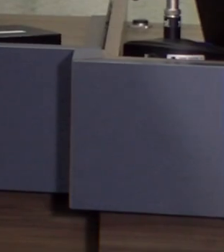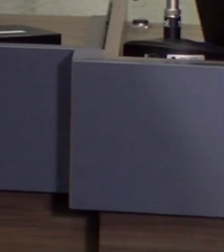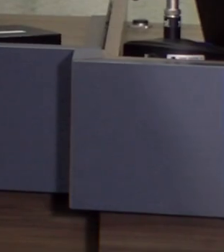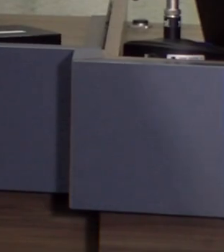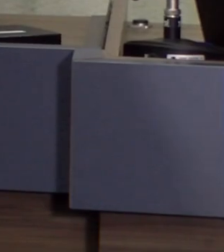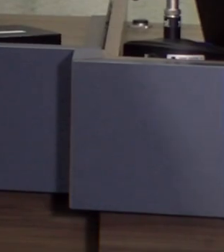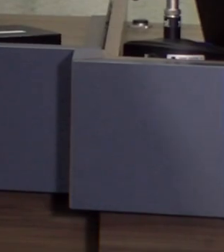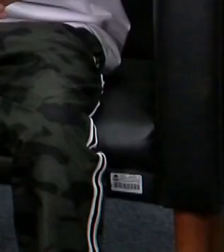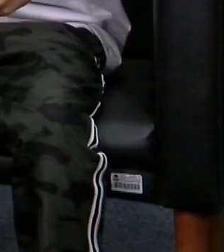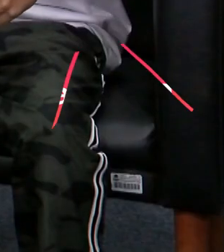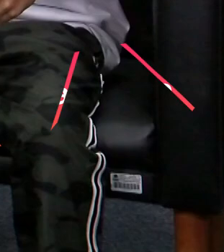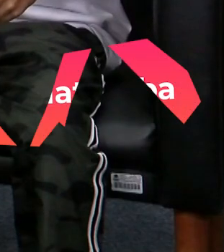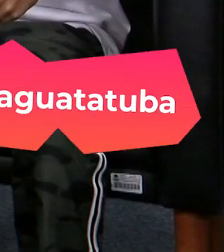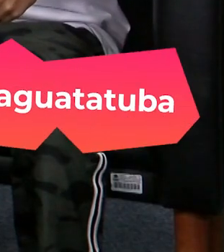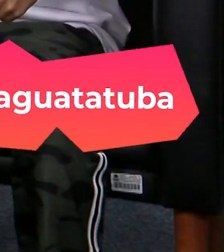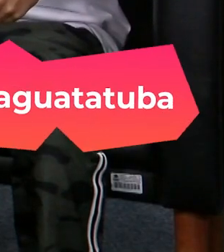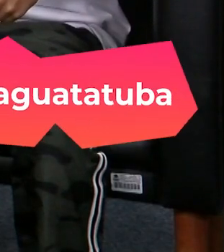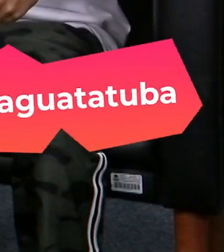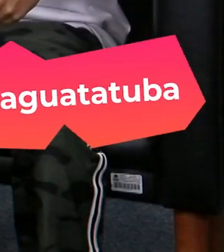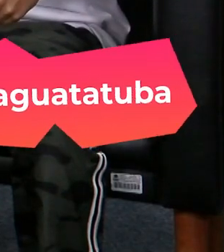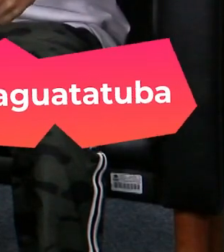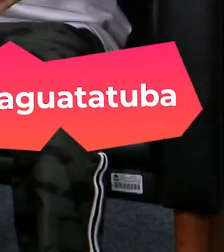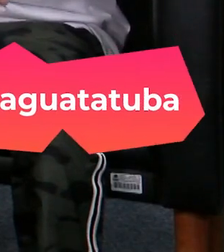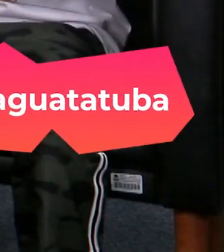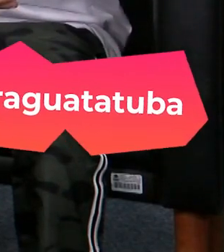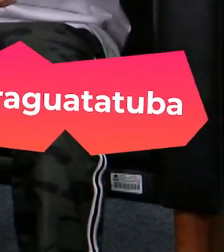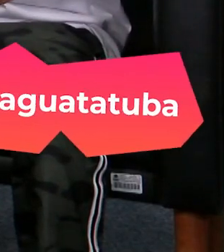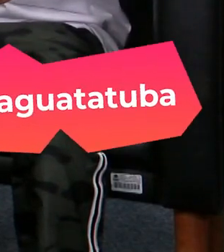experiências bacanas. Curtiu? Curti. Então é Muito isso. Muito